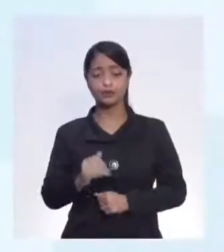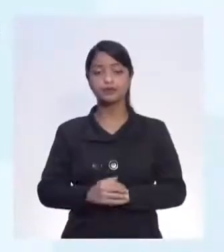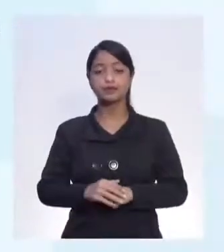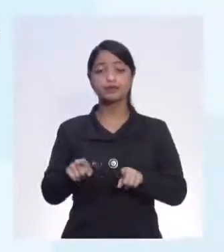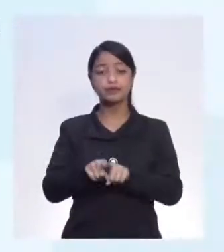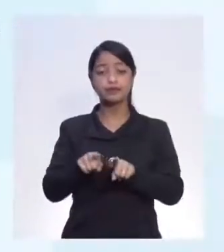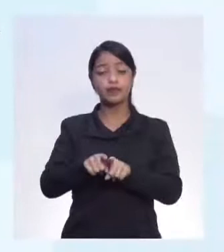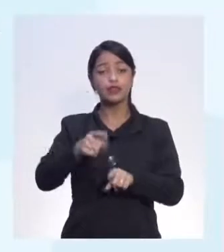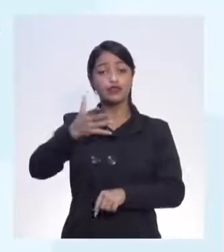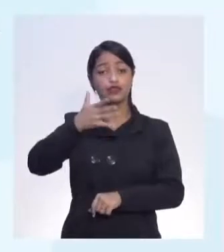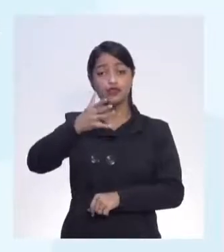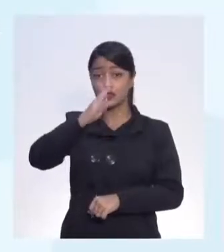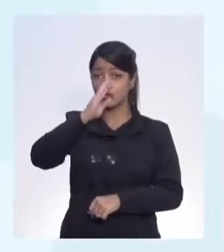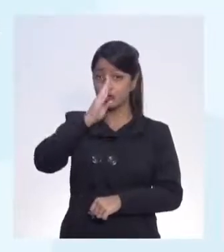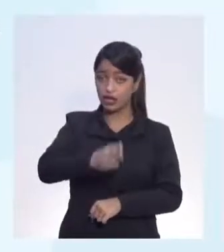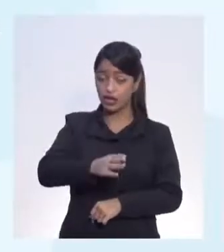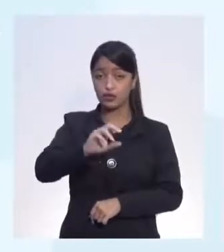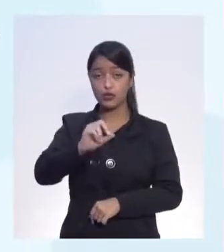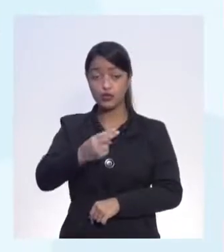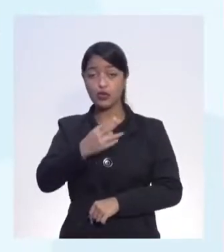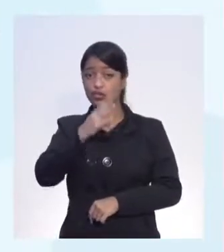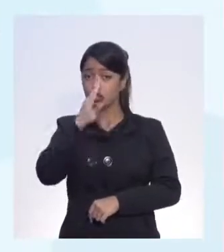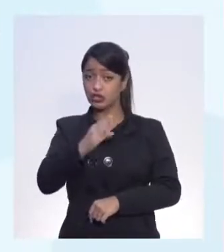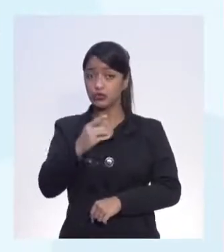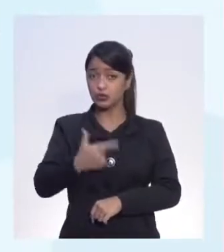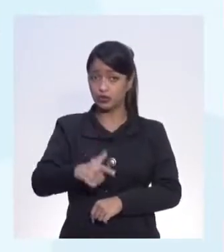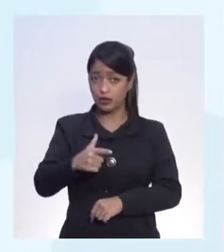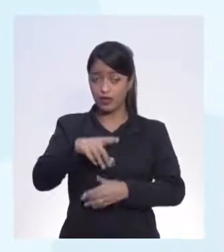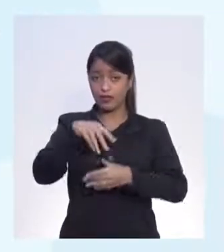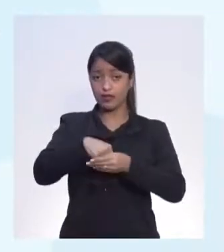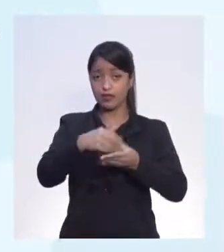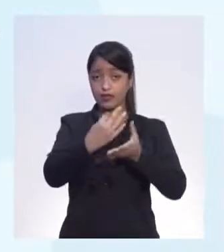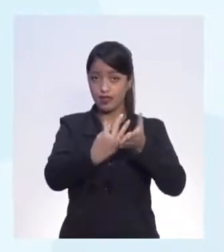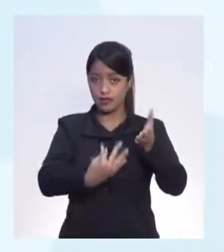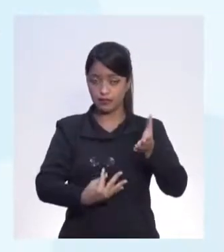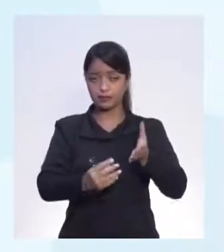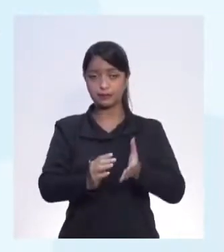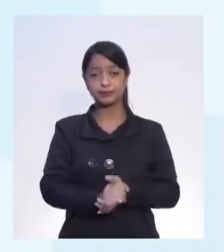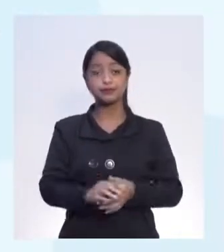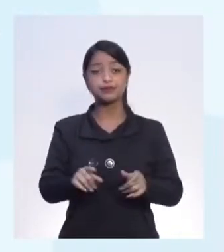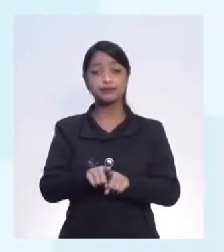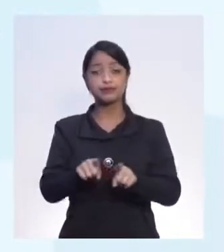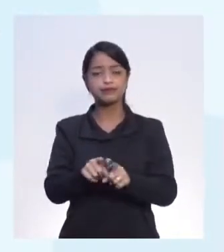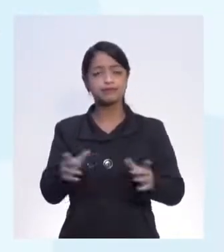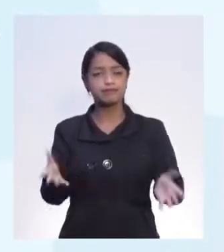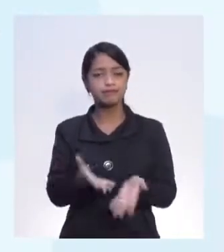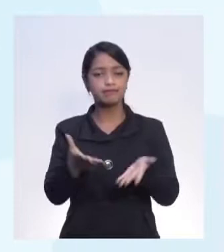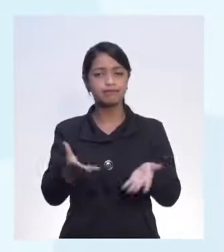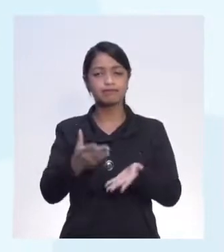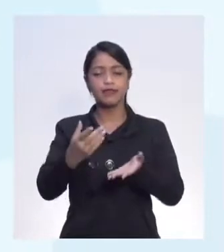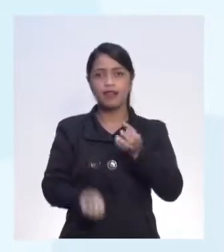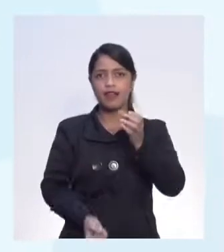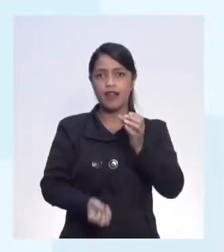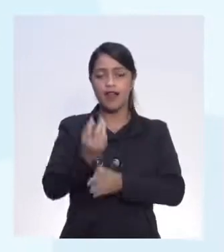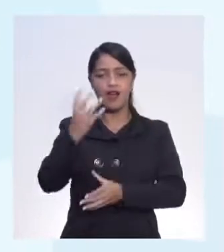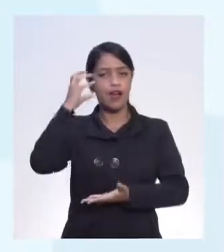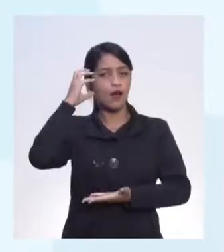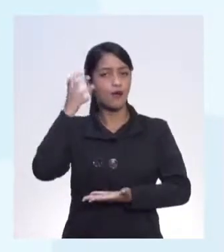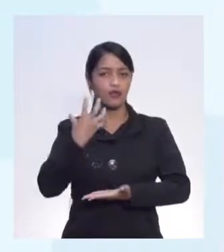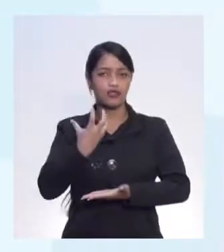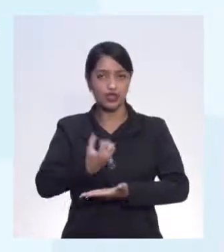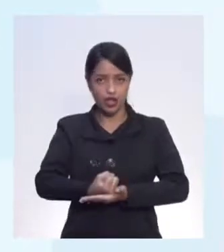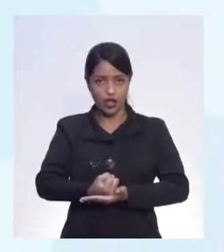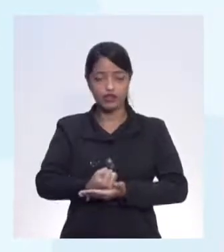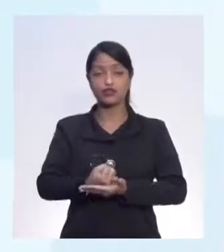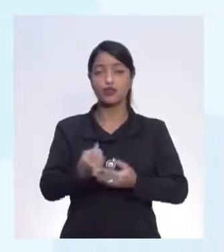discurso direto e o discurso indiretos presentes no texto e estimular a produção de podcast referente ao gênero